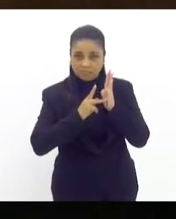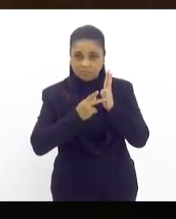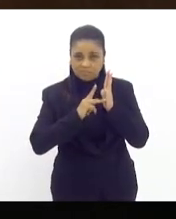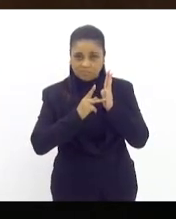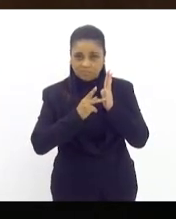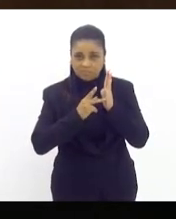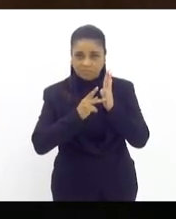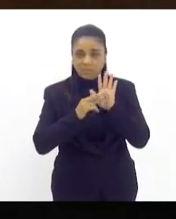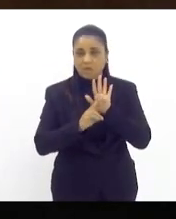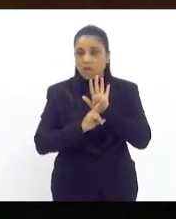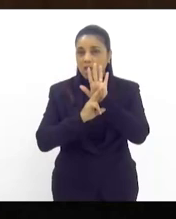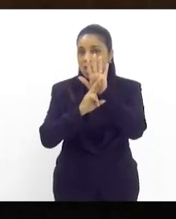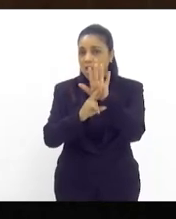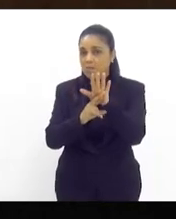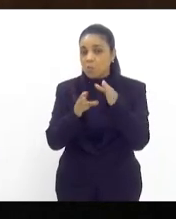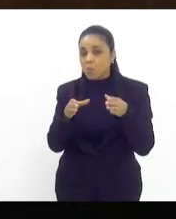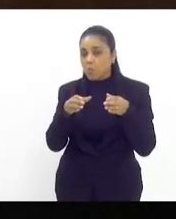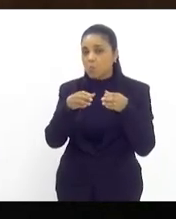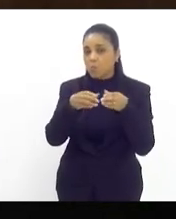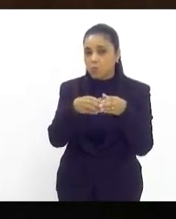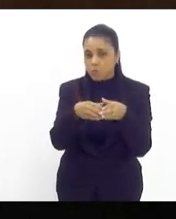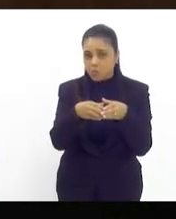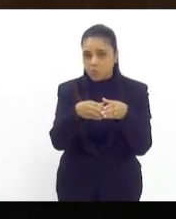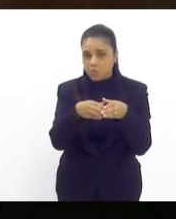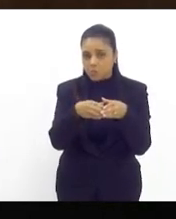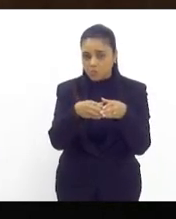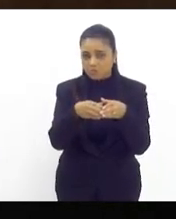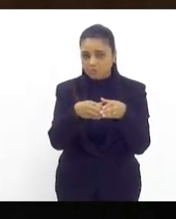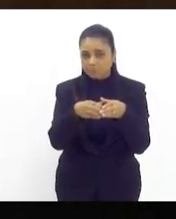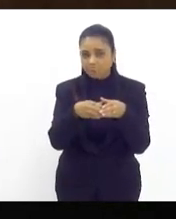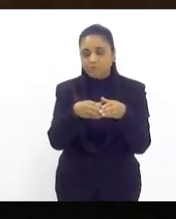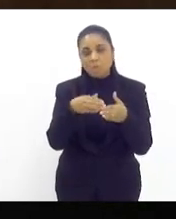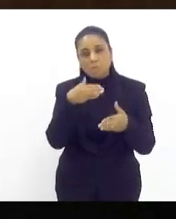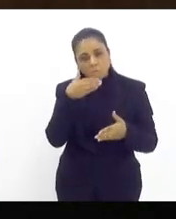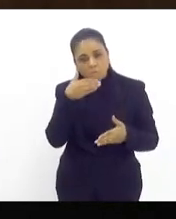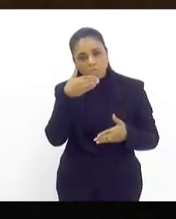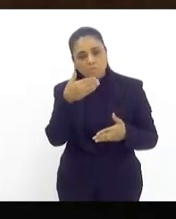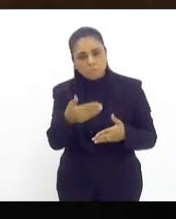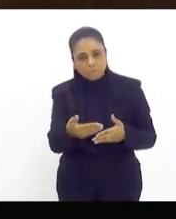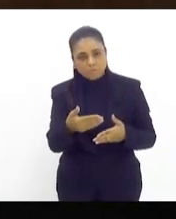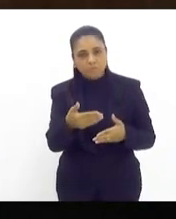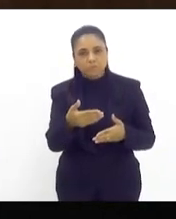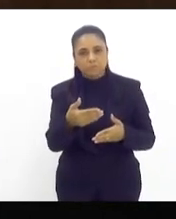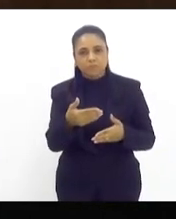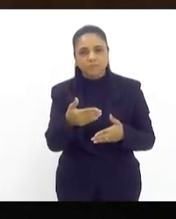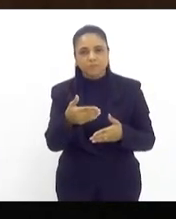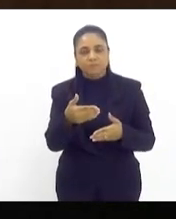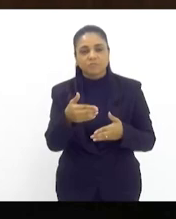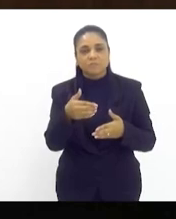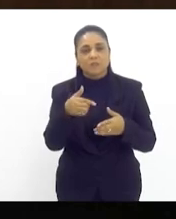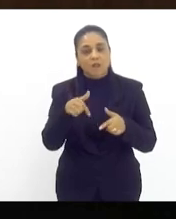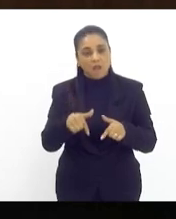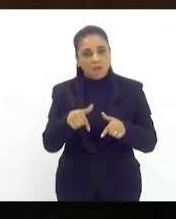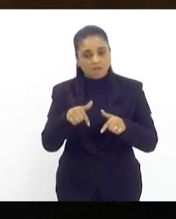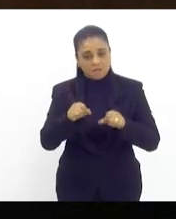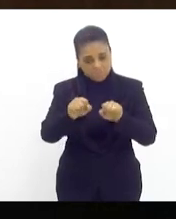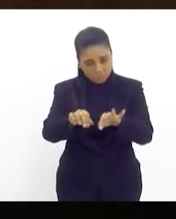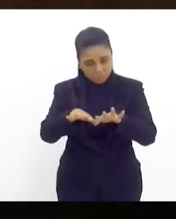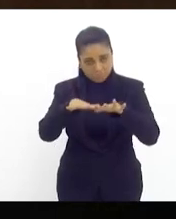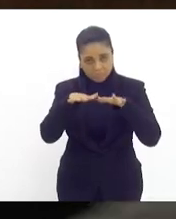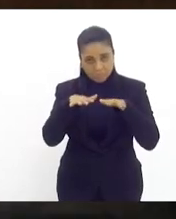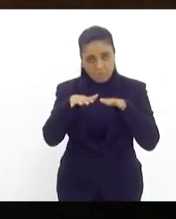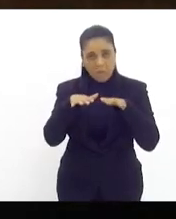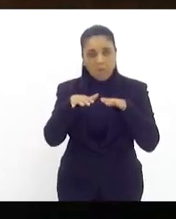que representa a categoria E que nos solicitou para que pudesse é que através desse plenário